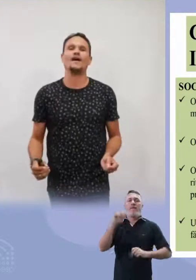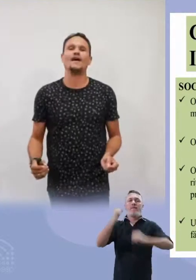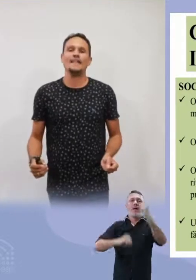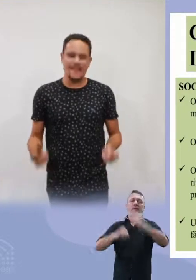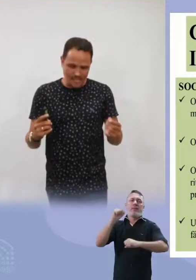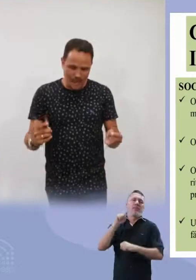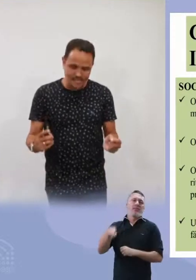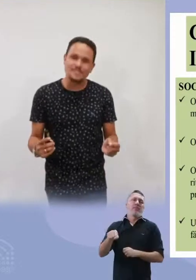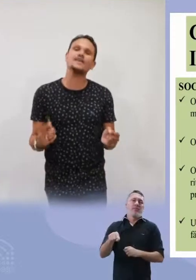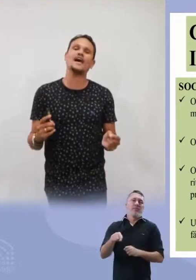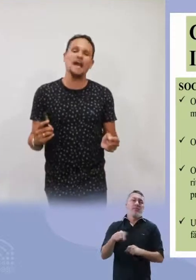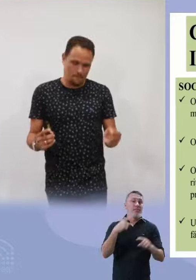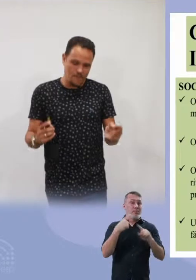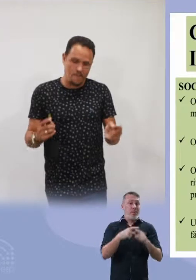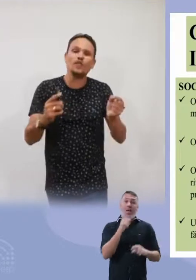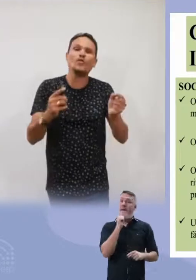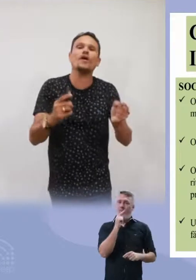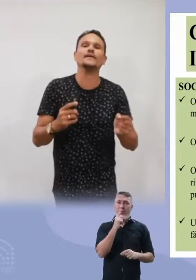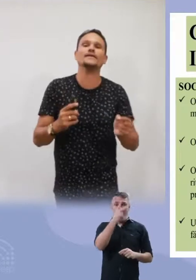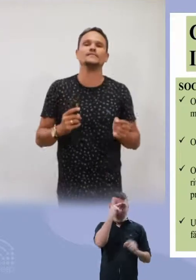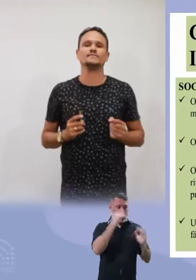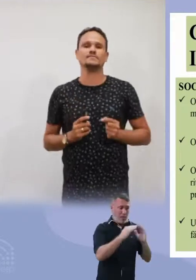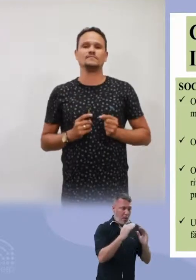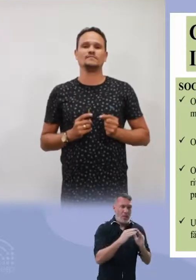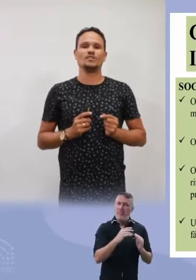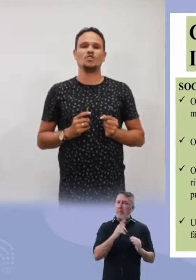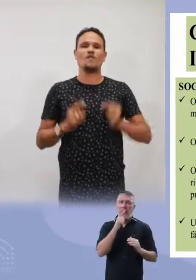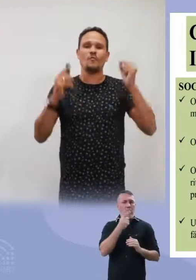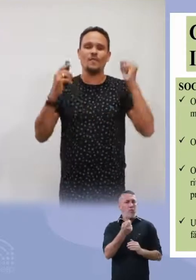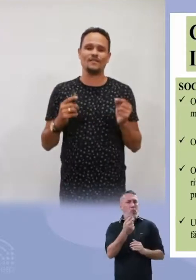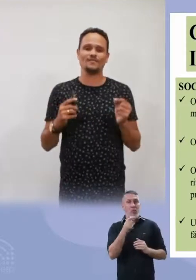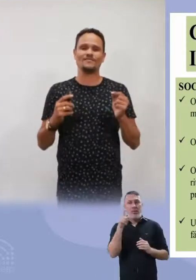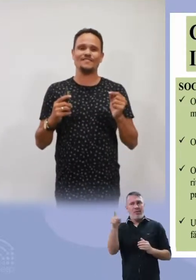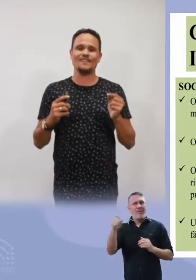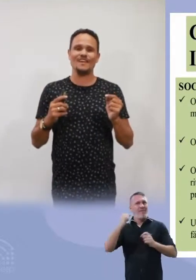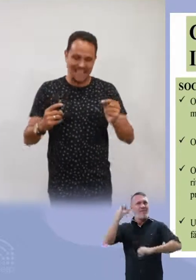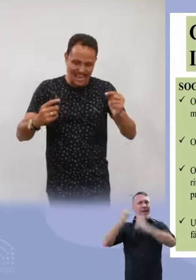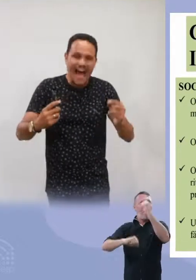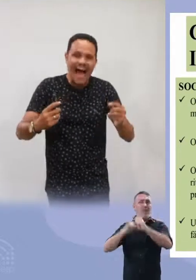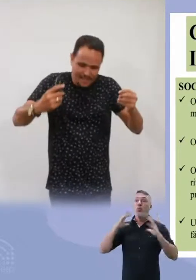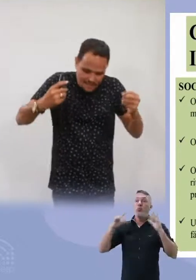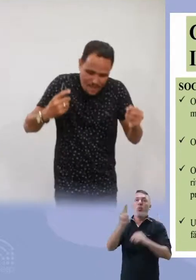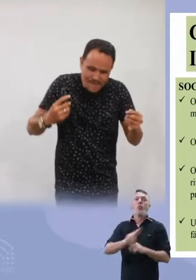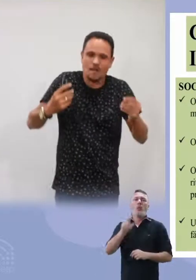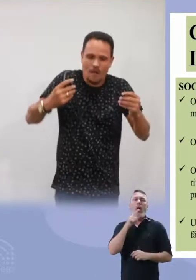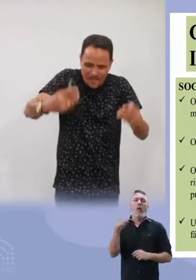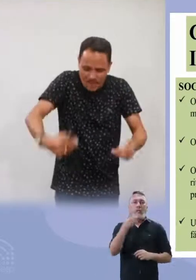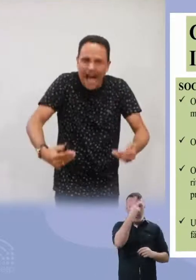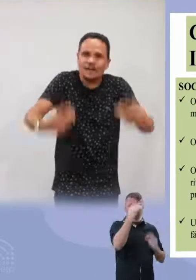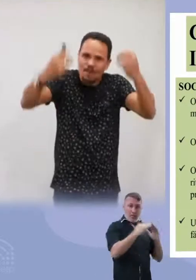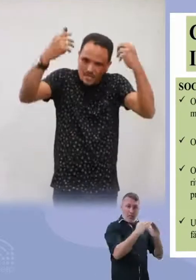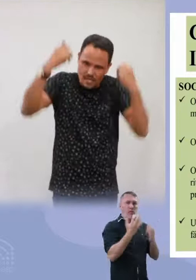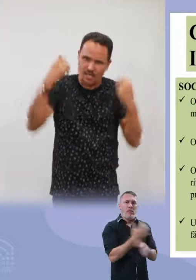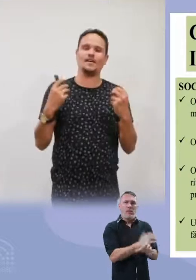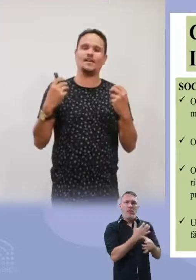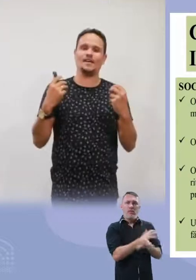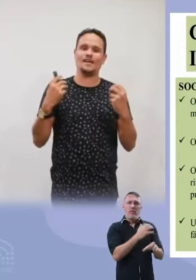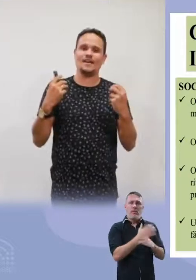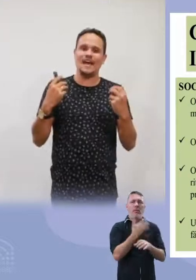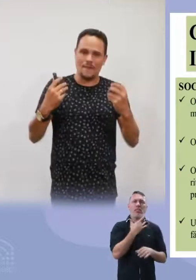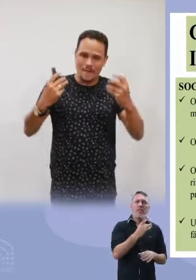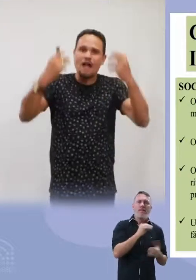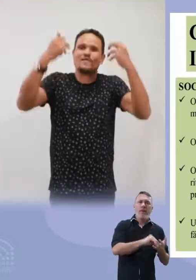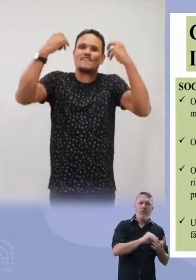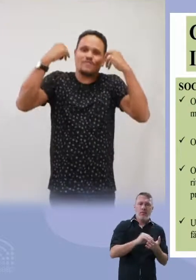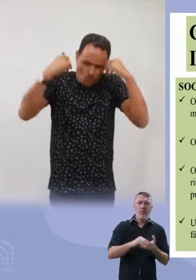água. Nessa bacia, primeiro o homem tomava o banho, naquela água, dentro da bacia, com a mesma água da bacia.